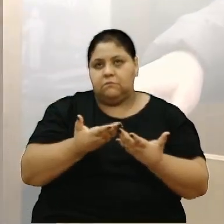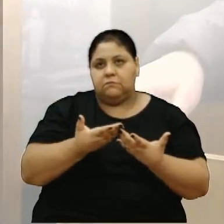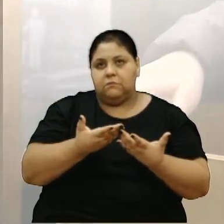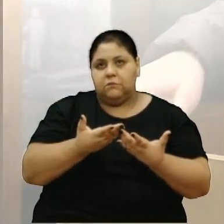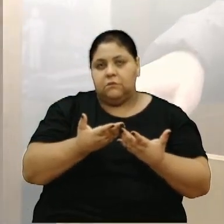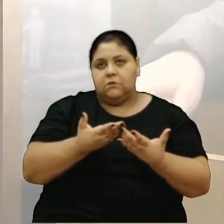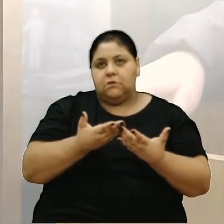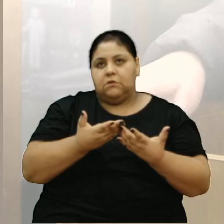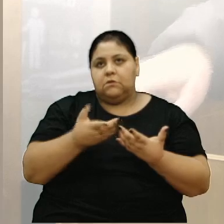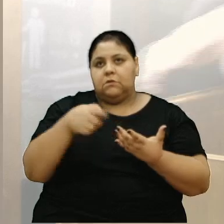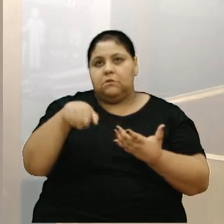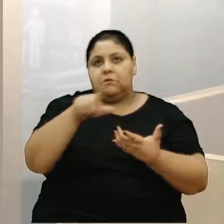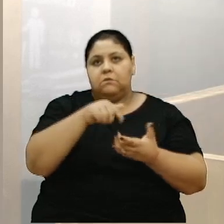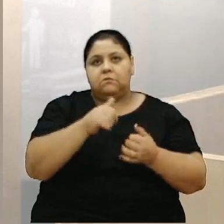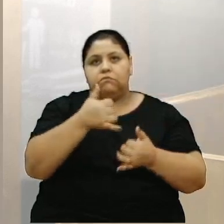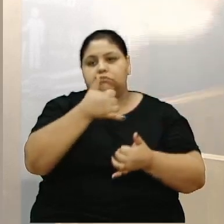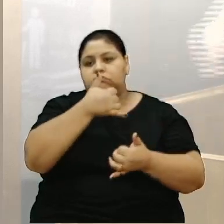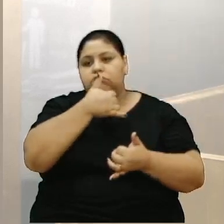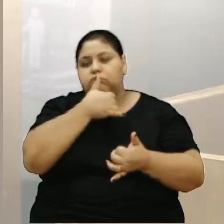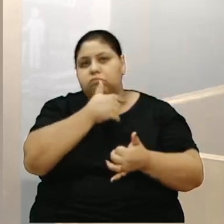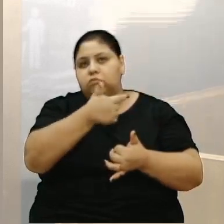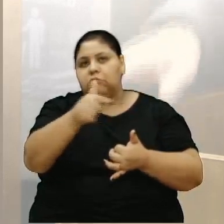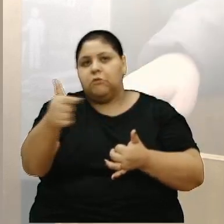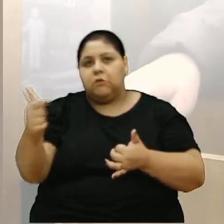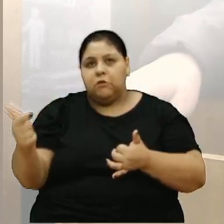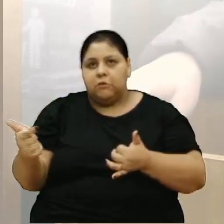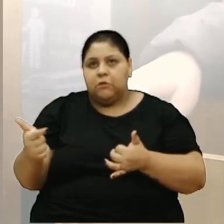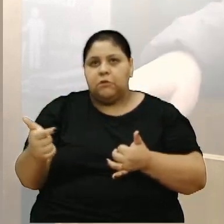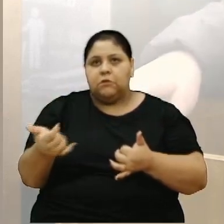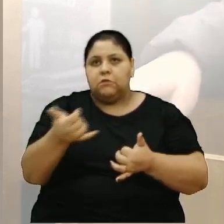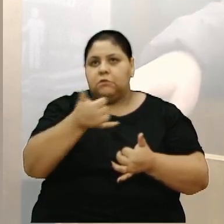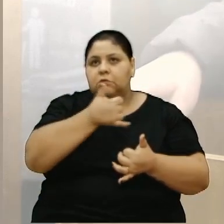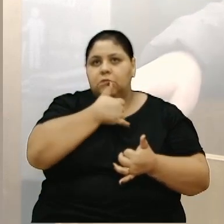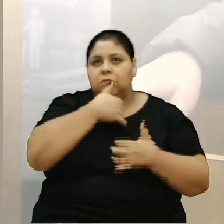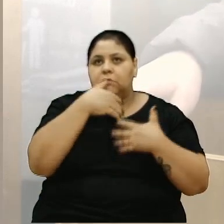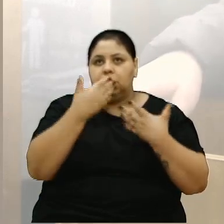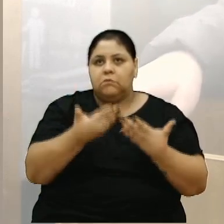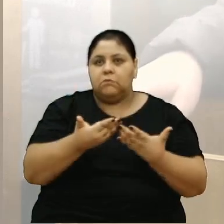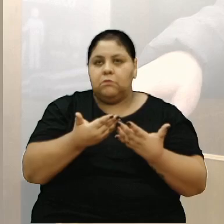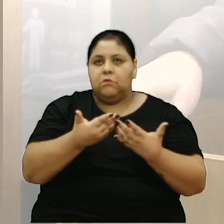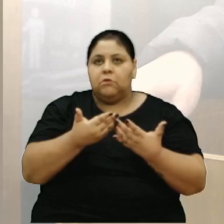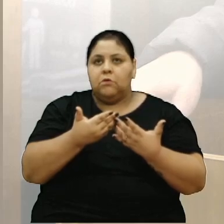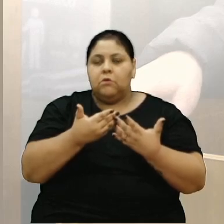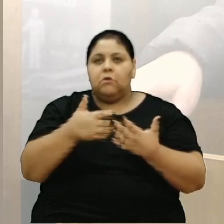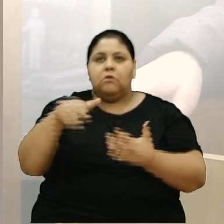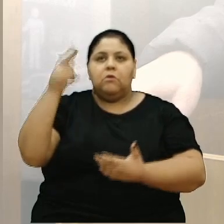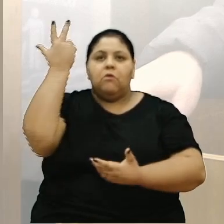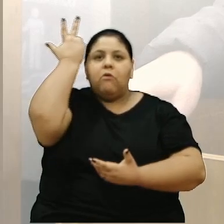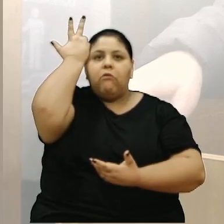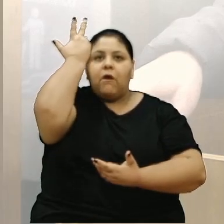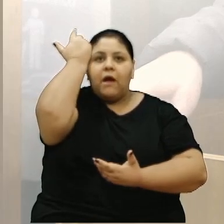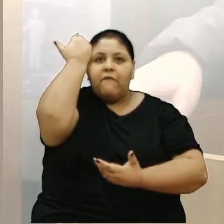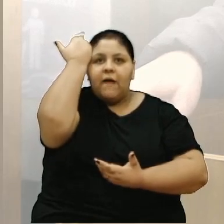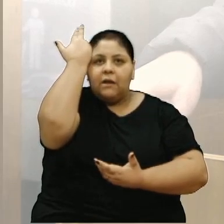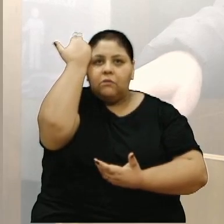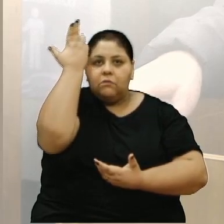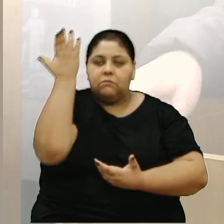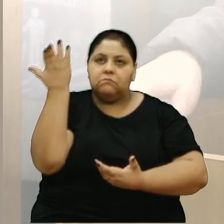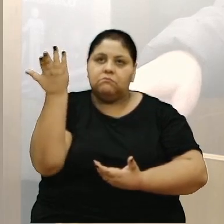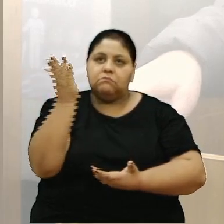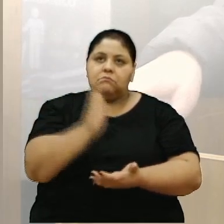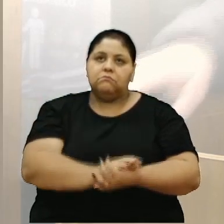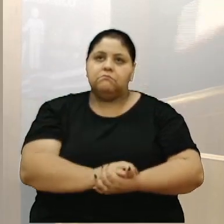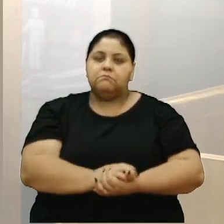estamos aqui lamentando, vamos fazer um voto coletivo de pesar. O cavalo... Então, assim, o cavalo, olha bem...